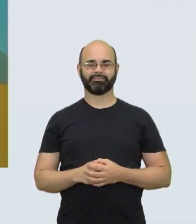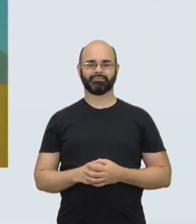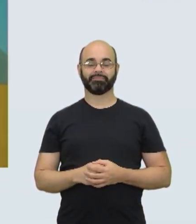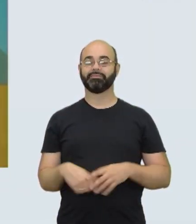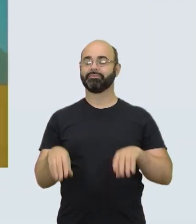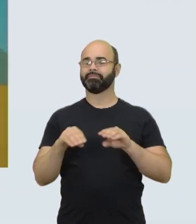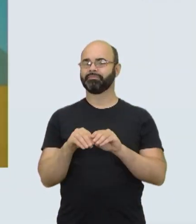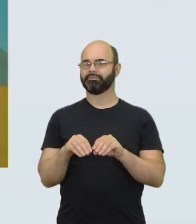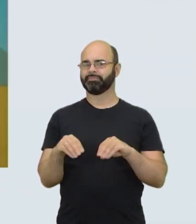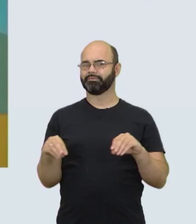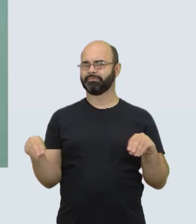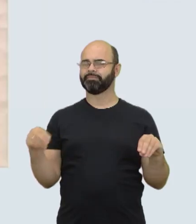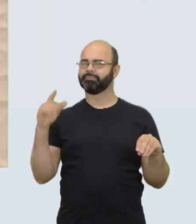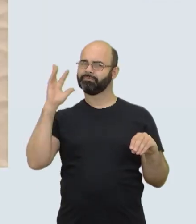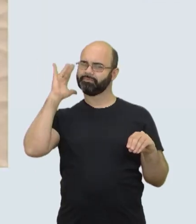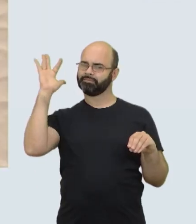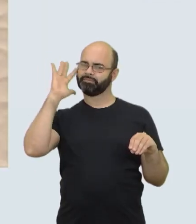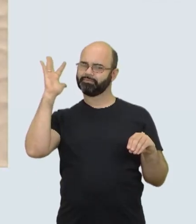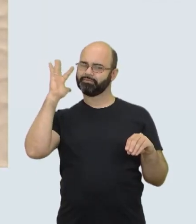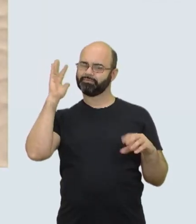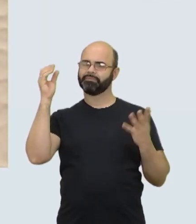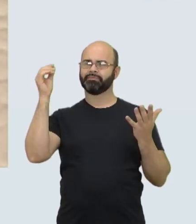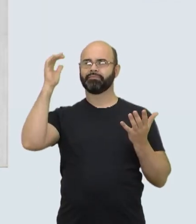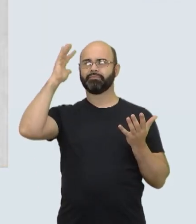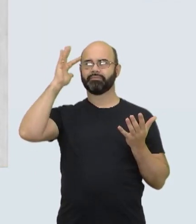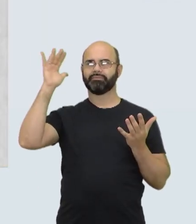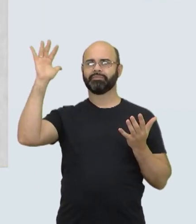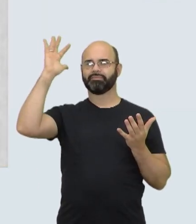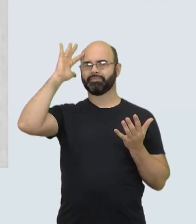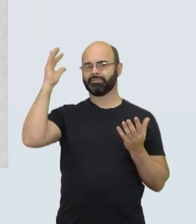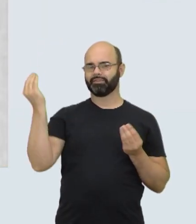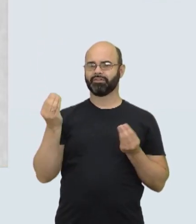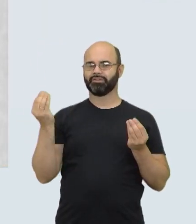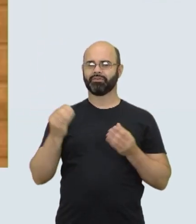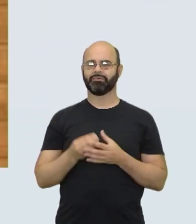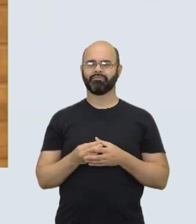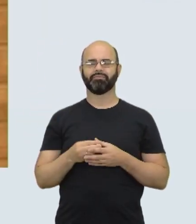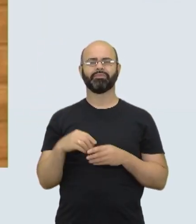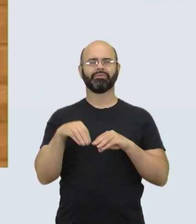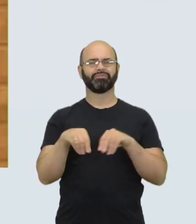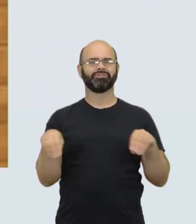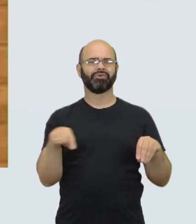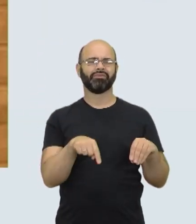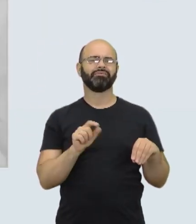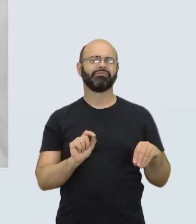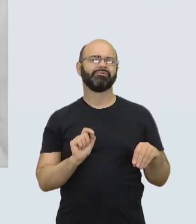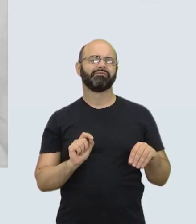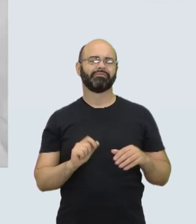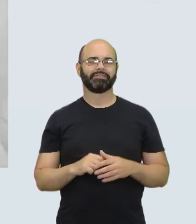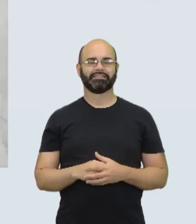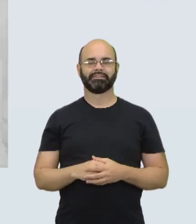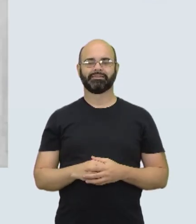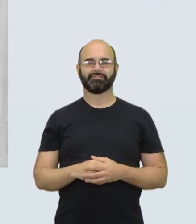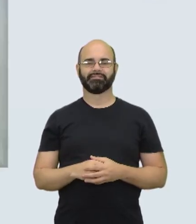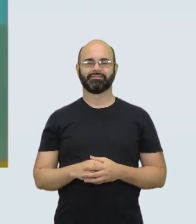uma pergunta no ar, ou seria na terra. O que é o solo?